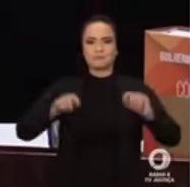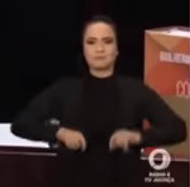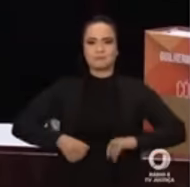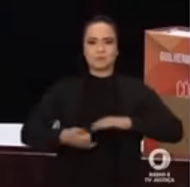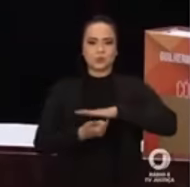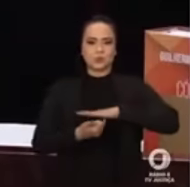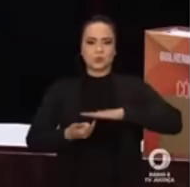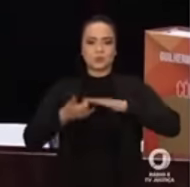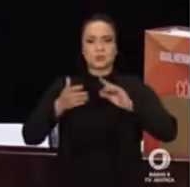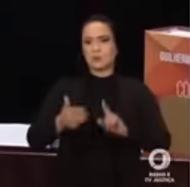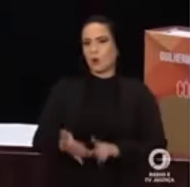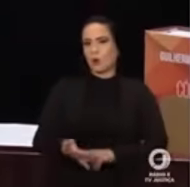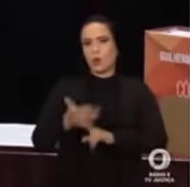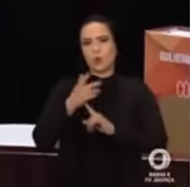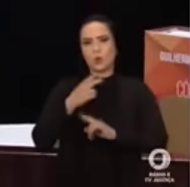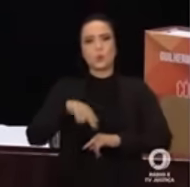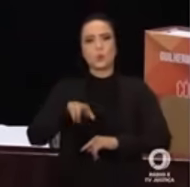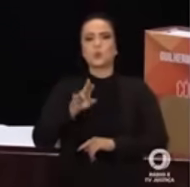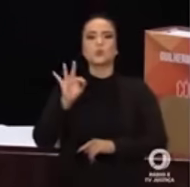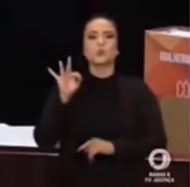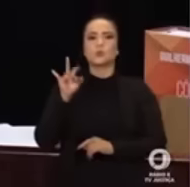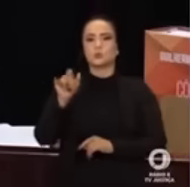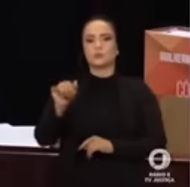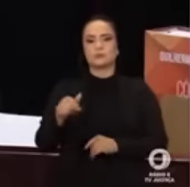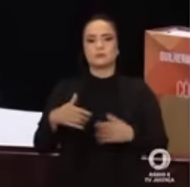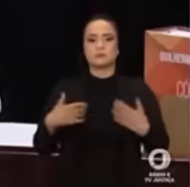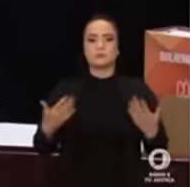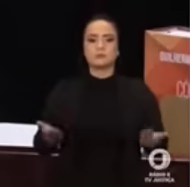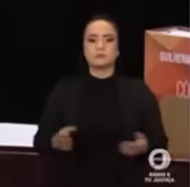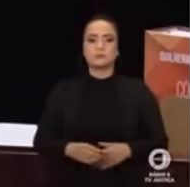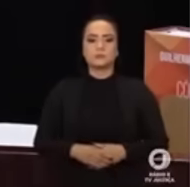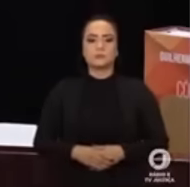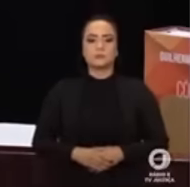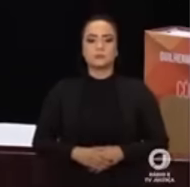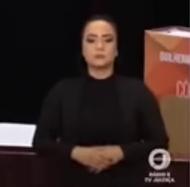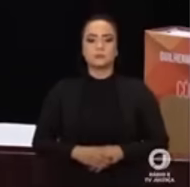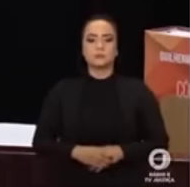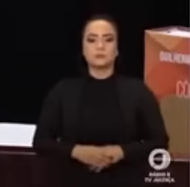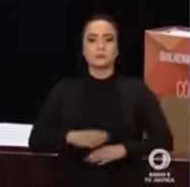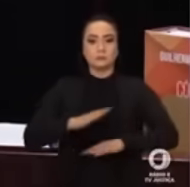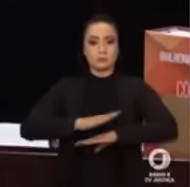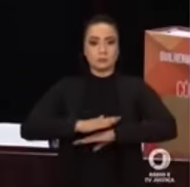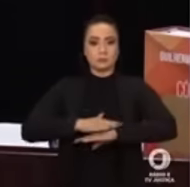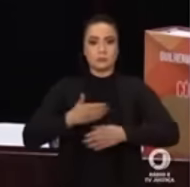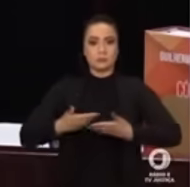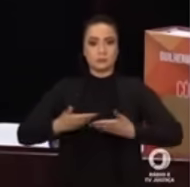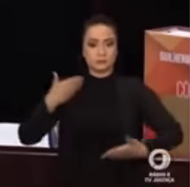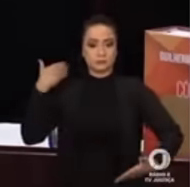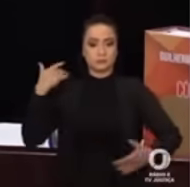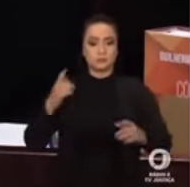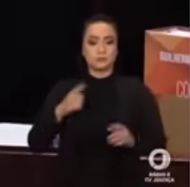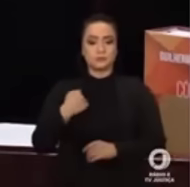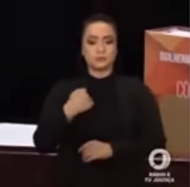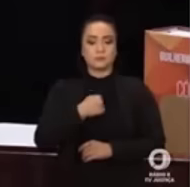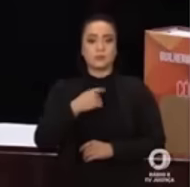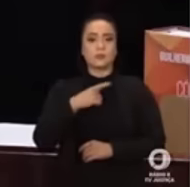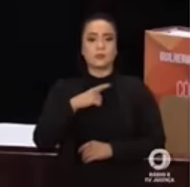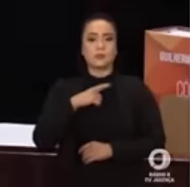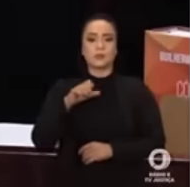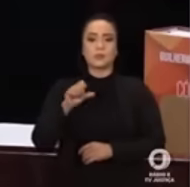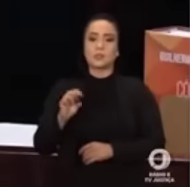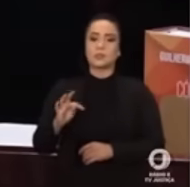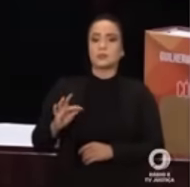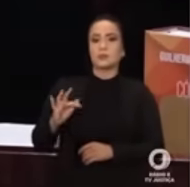a tecnologia, o uso de tudo isso. Em tempos passados, nós tivemos aqui no